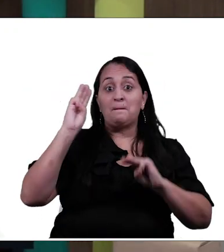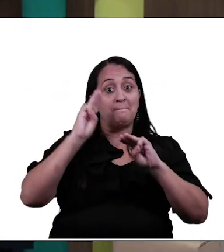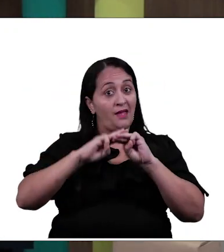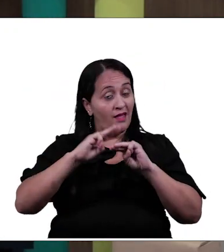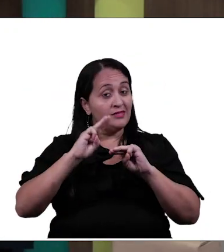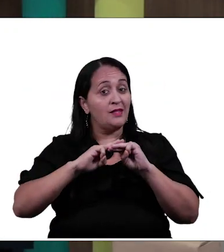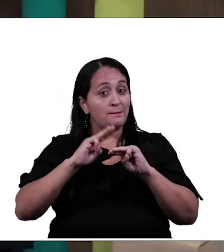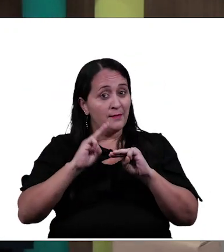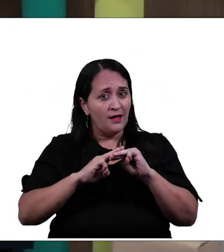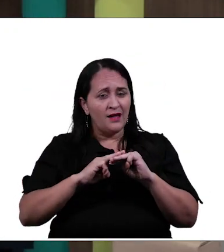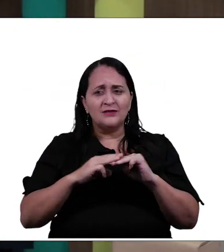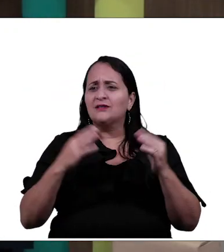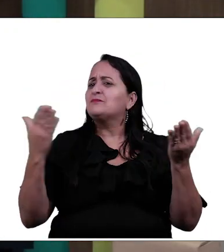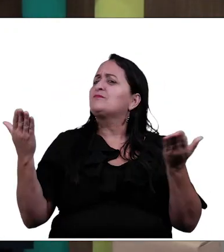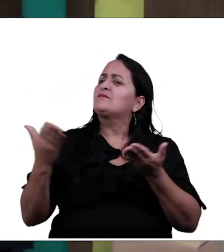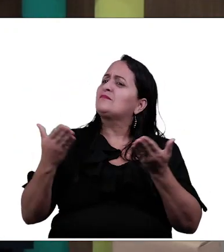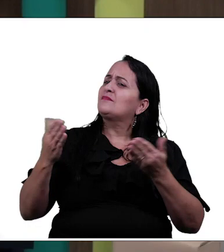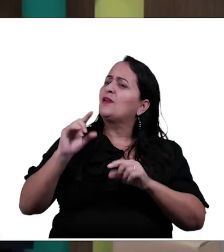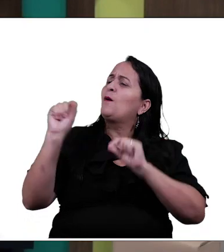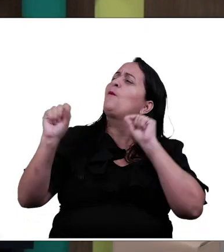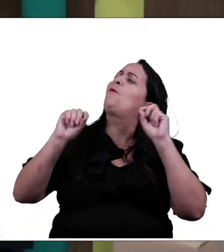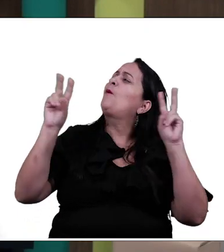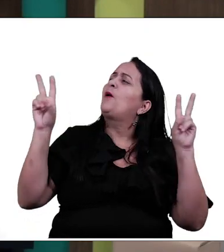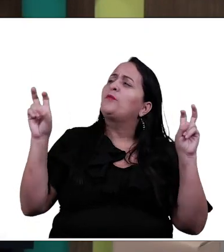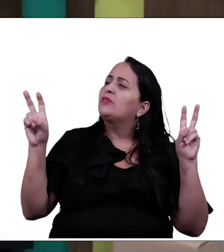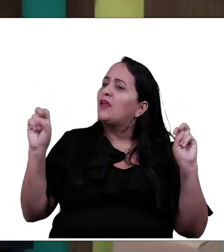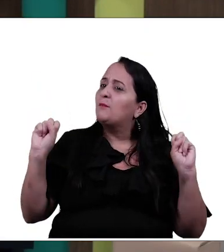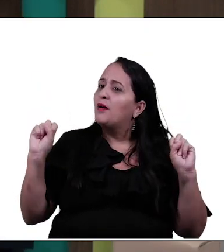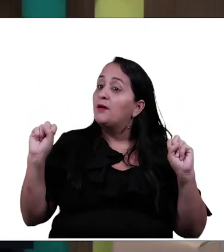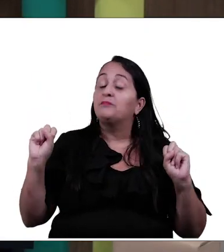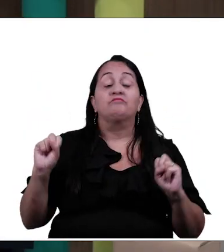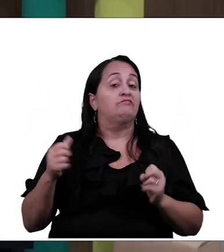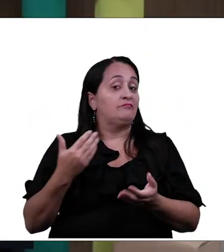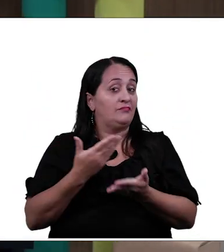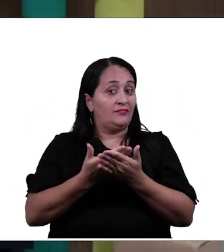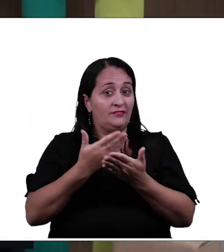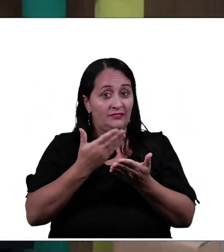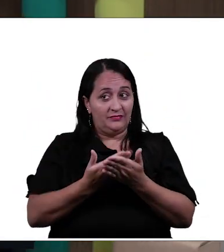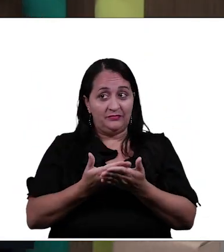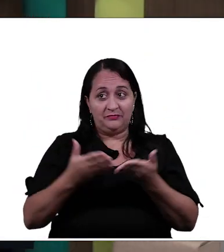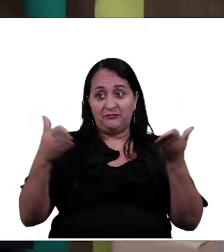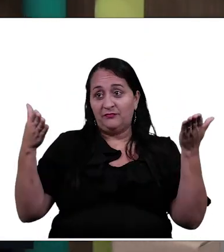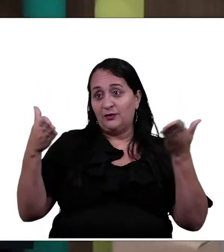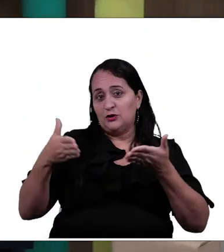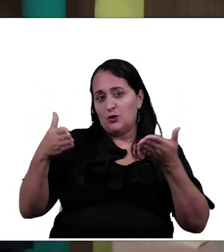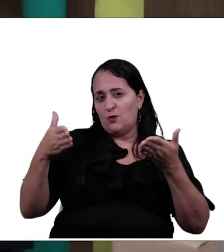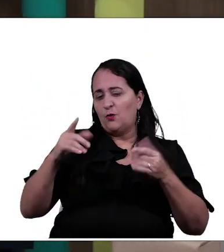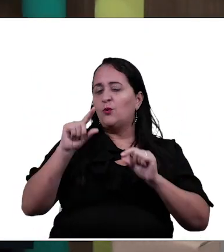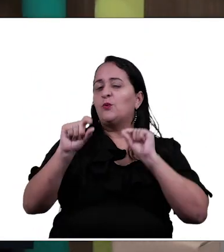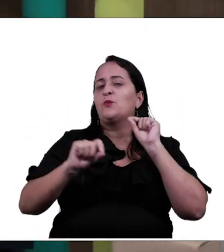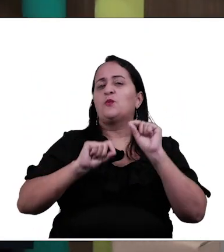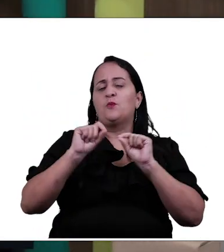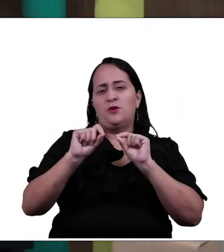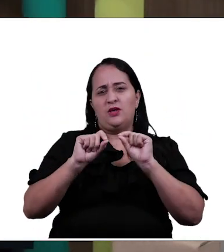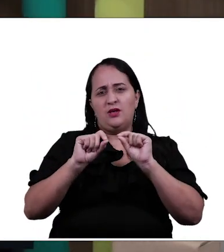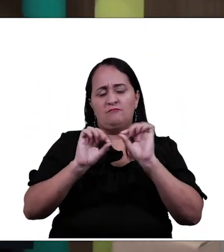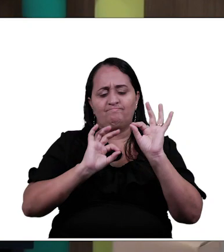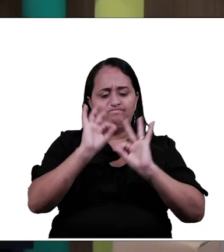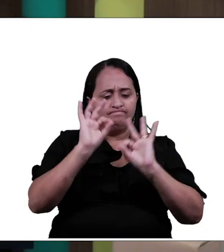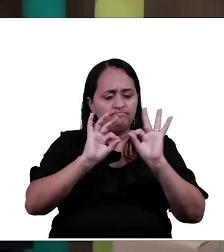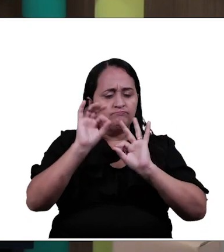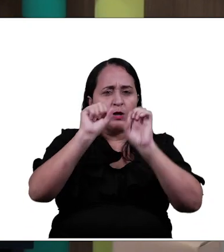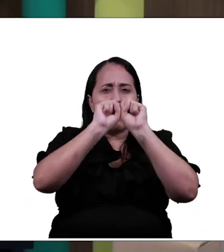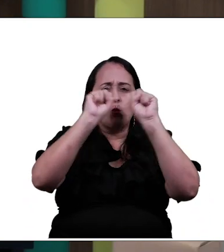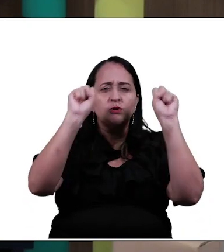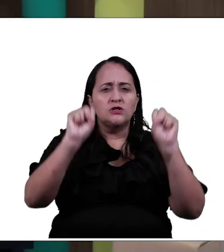vamos trabalhar o conjunto dos números racionais. Conjunto dos números racionais. E aí, já pegaram o caderno? Já se